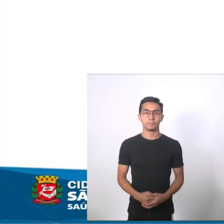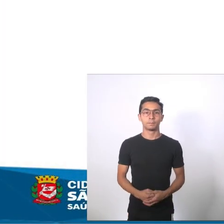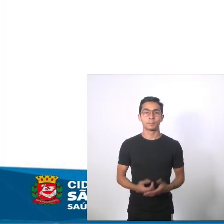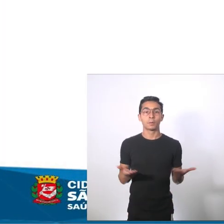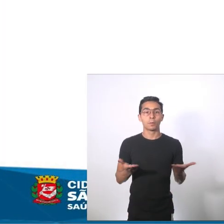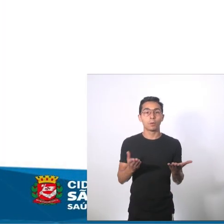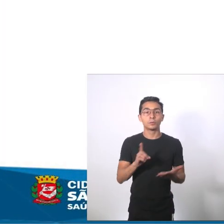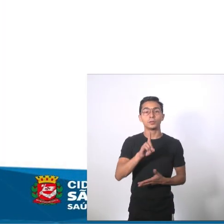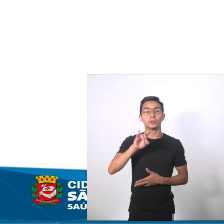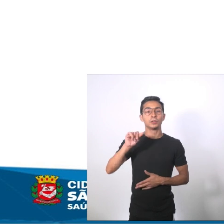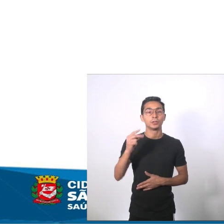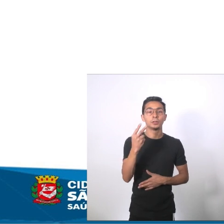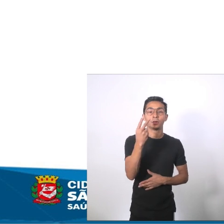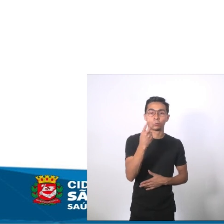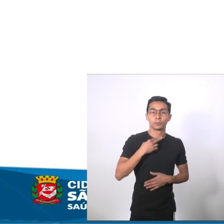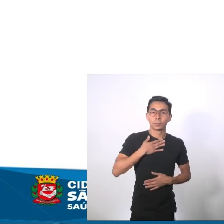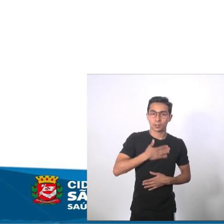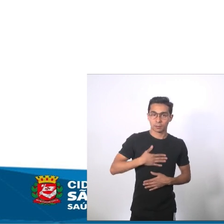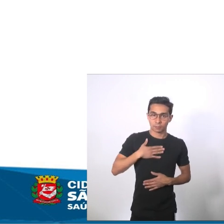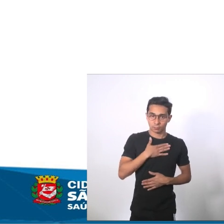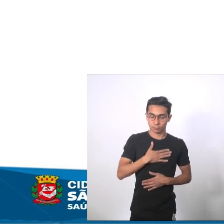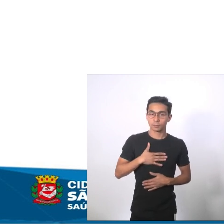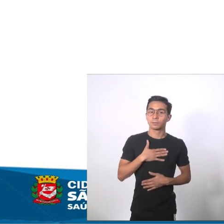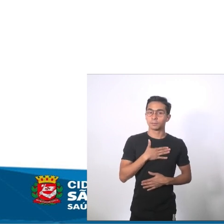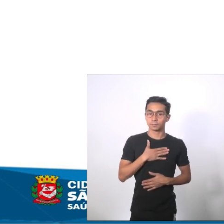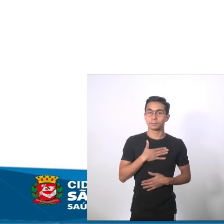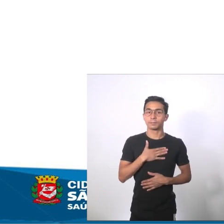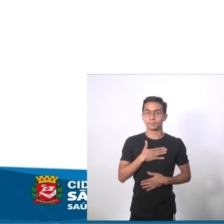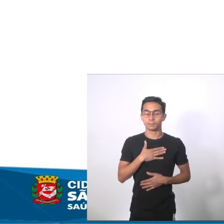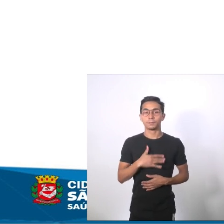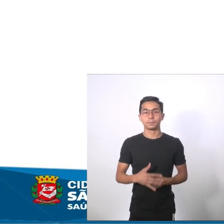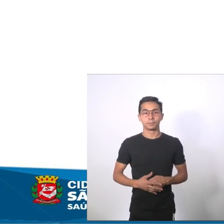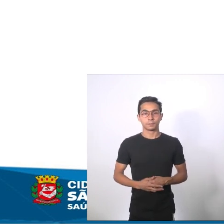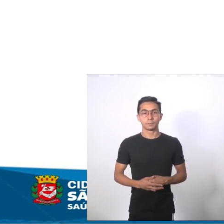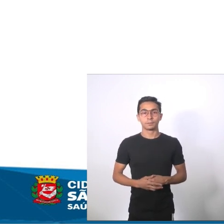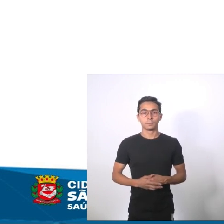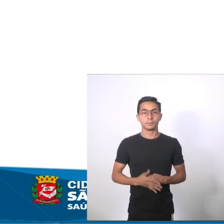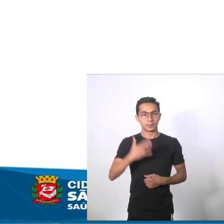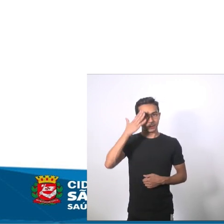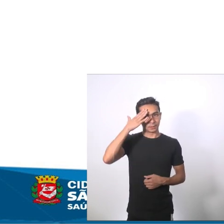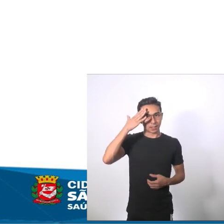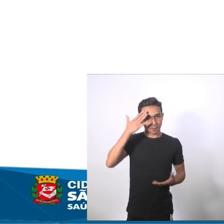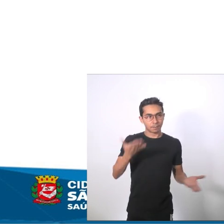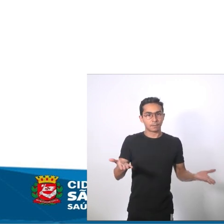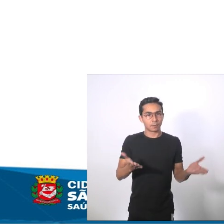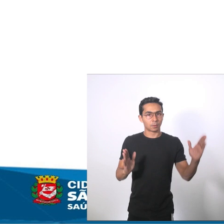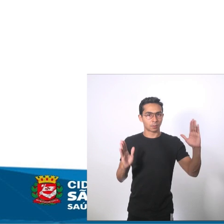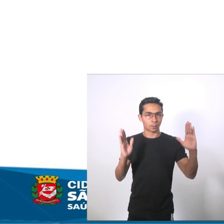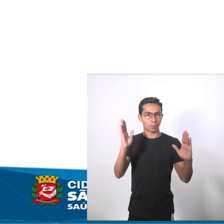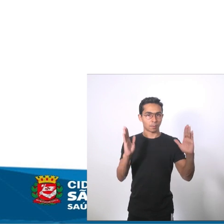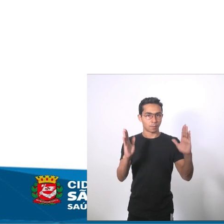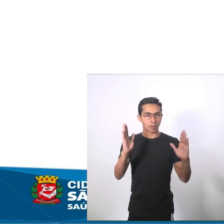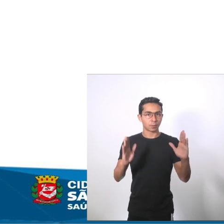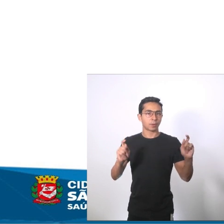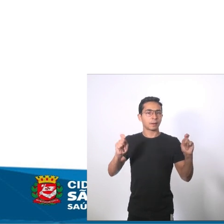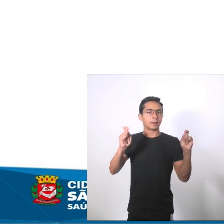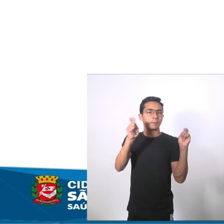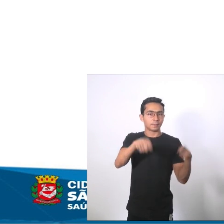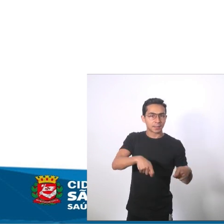Hoje é dia 2 de agosto, então nós entendemos que um momento desse de capacitação e atualização,